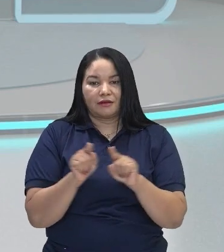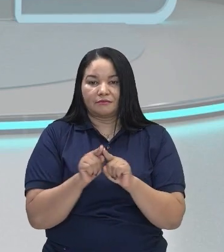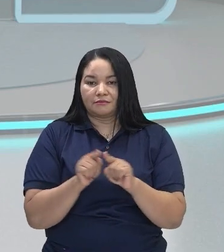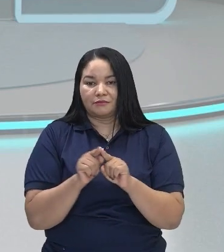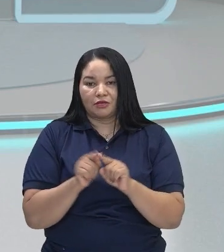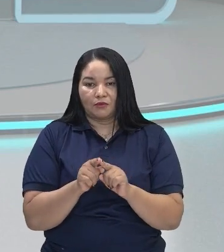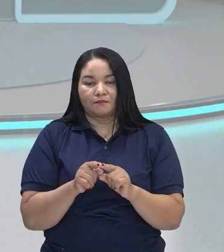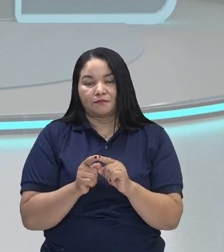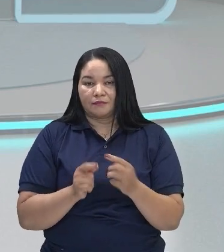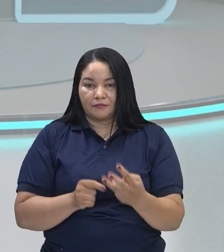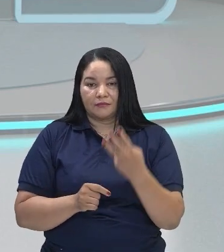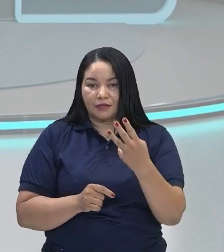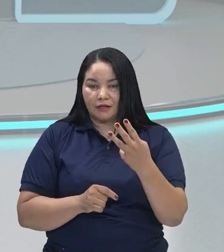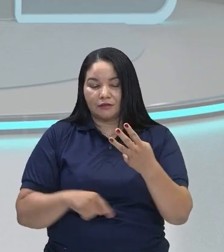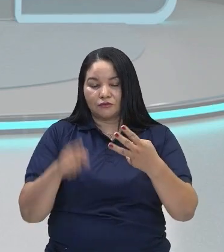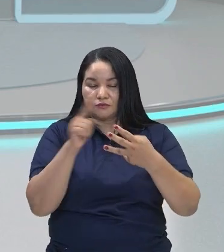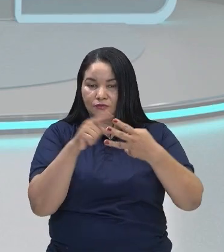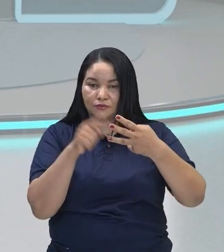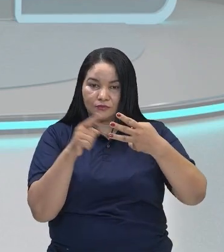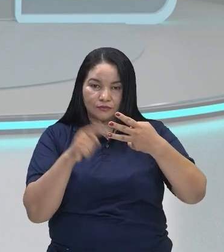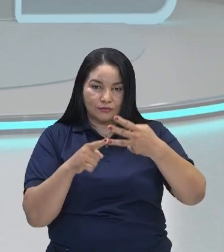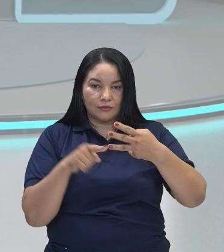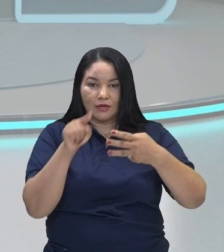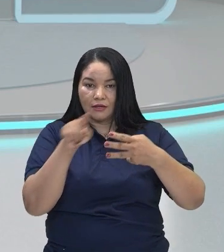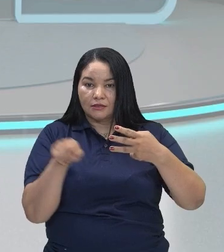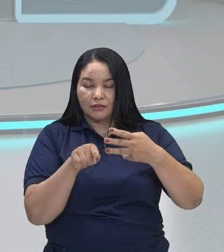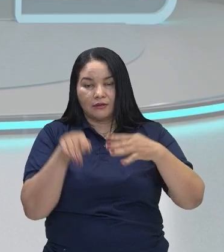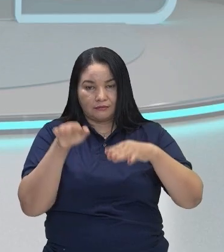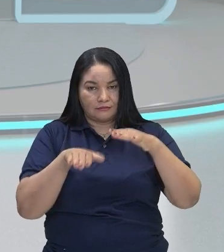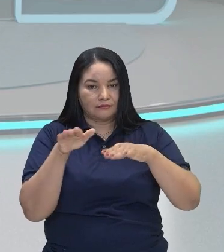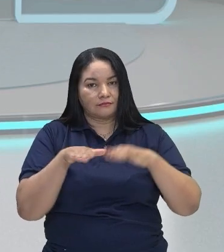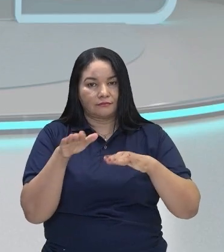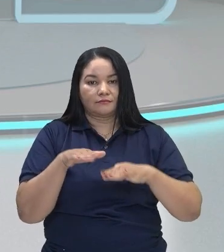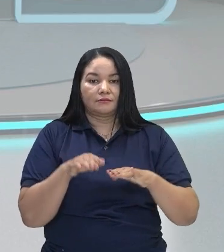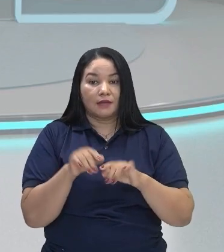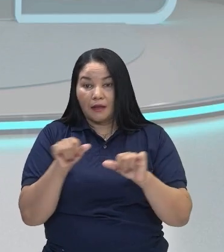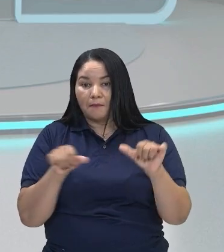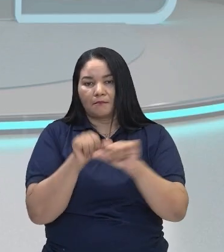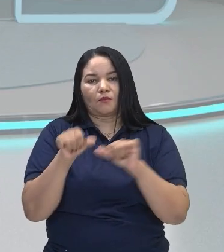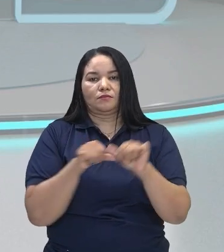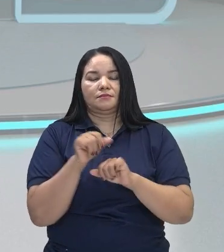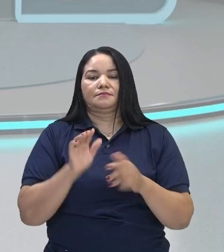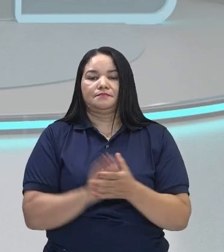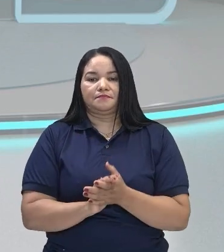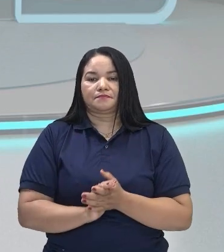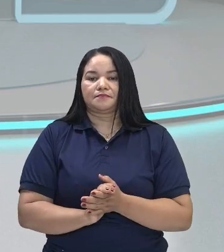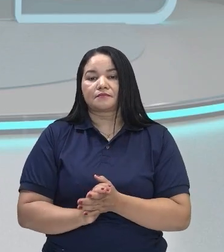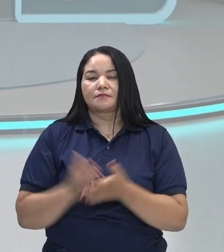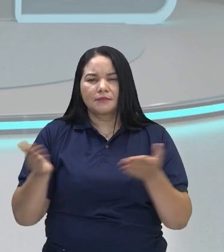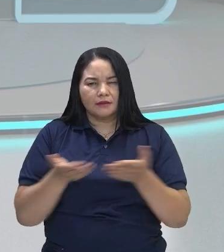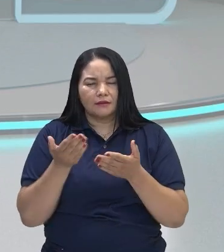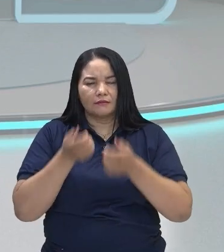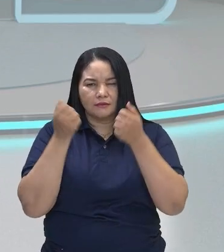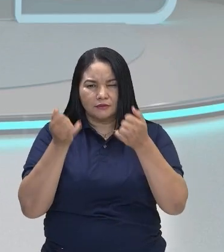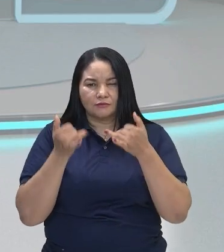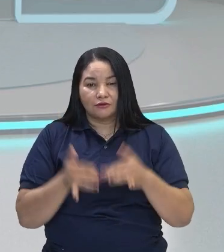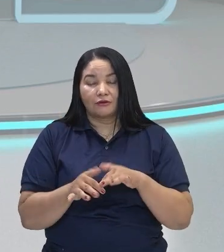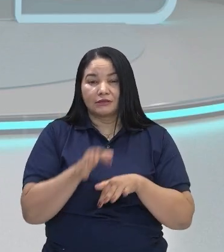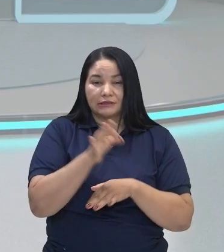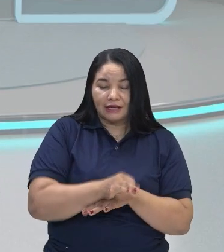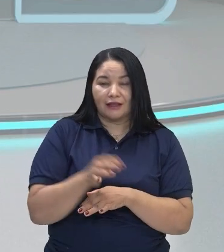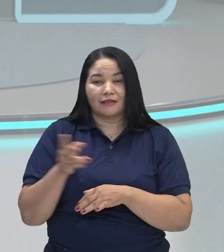exemplos de adjetivos irregulares, tá certo? Agora eu vou mostrar para vocês um certo ou errado